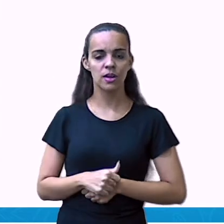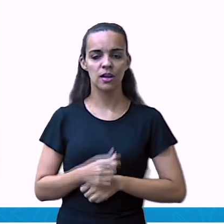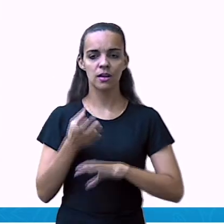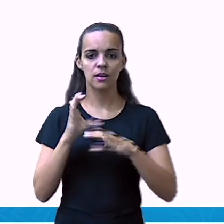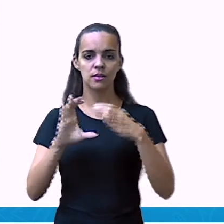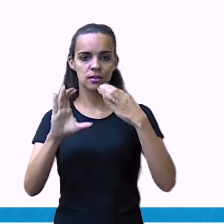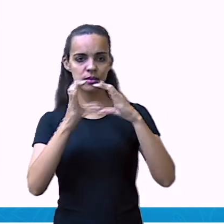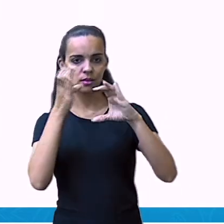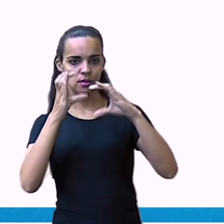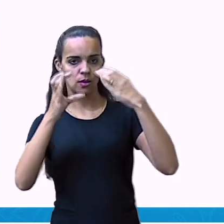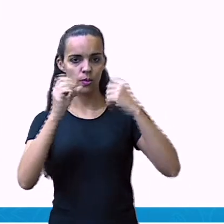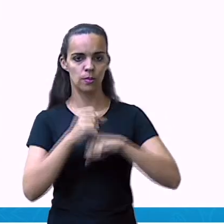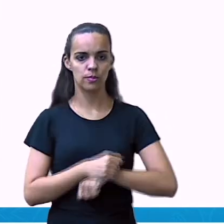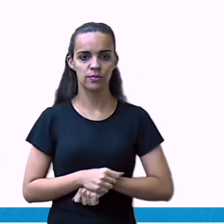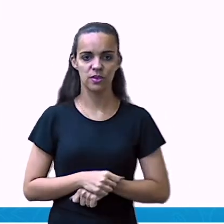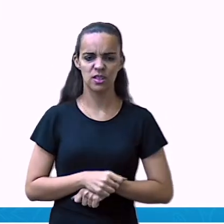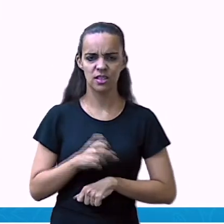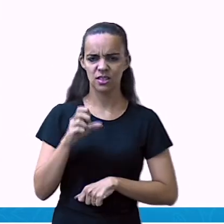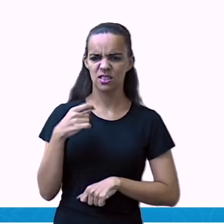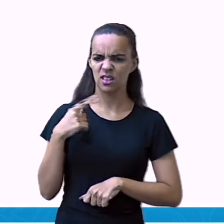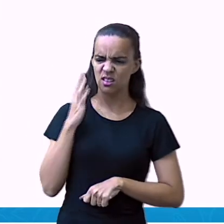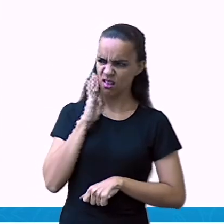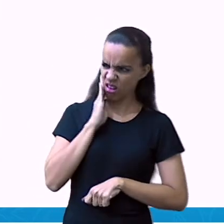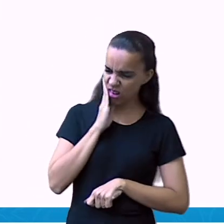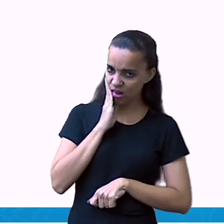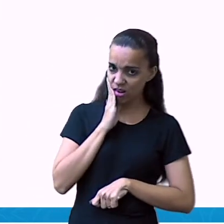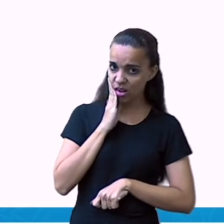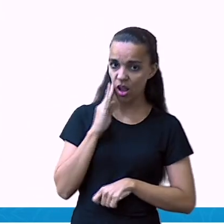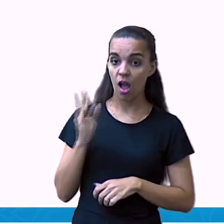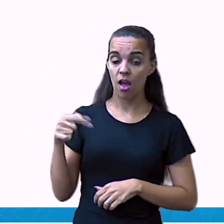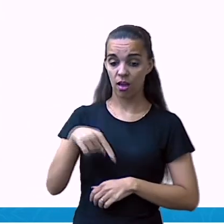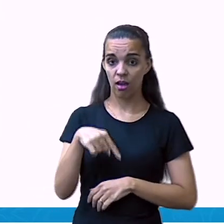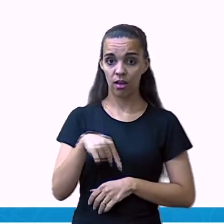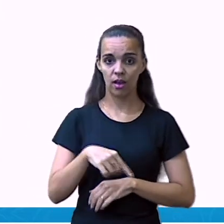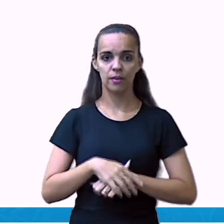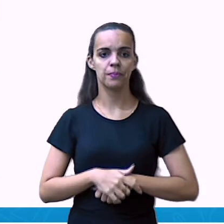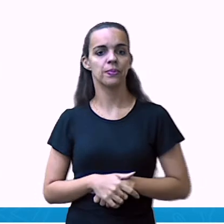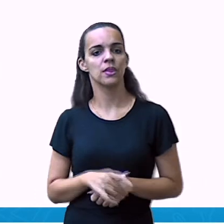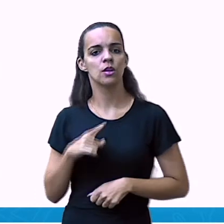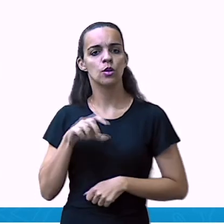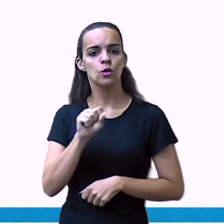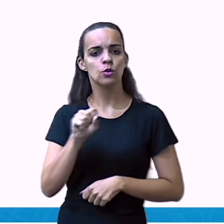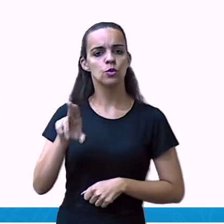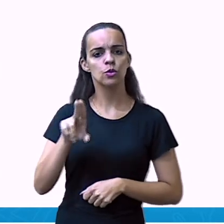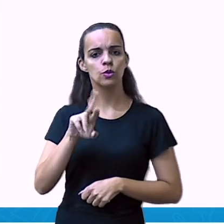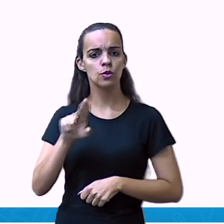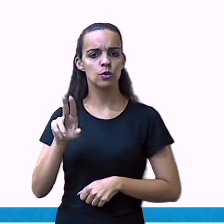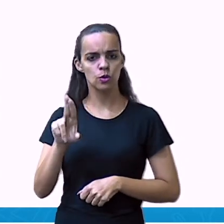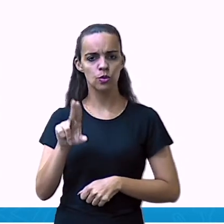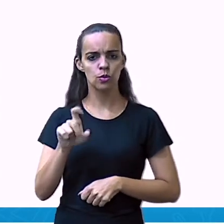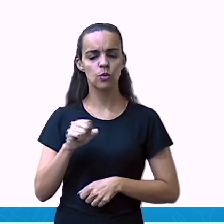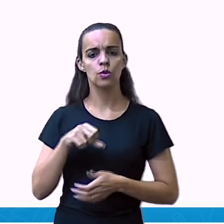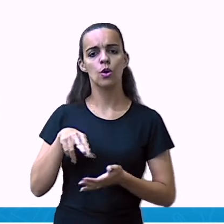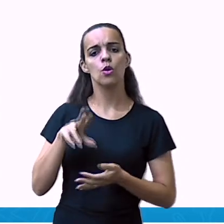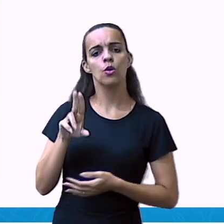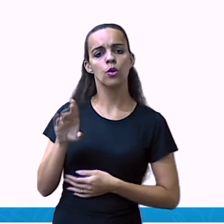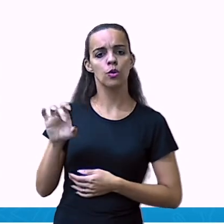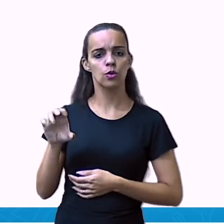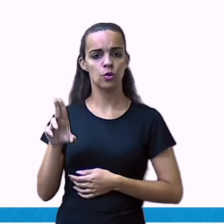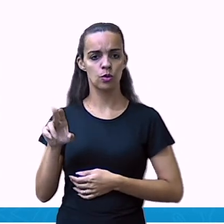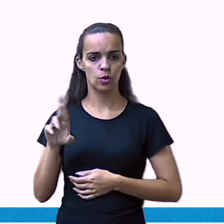sabichão, canção, será, cá, sururu,